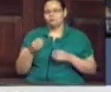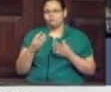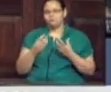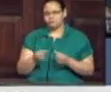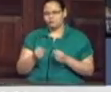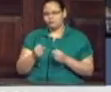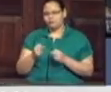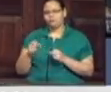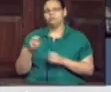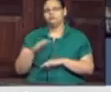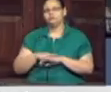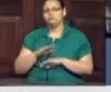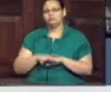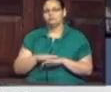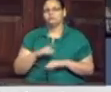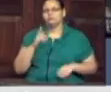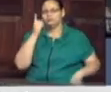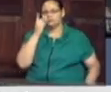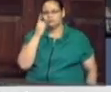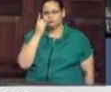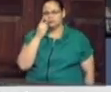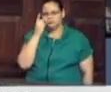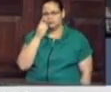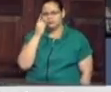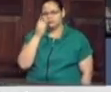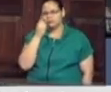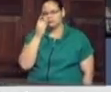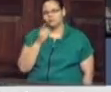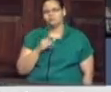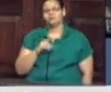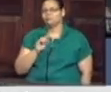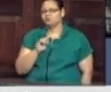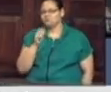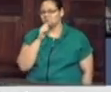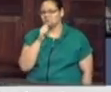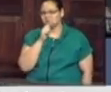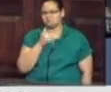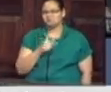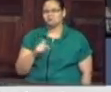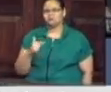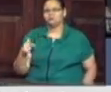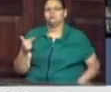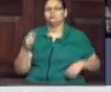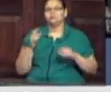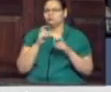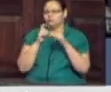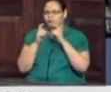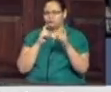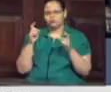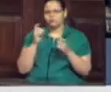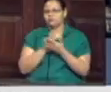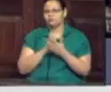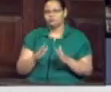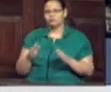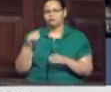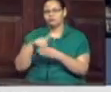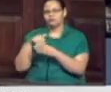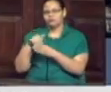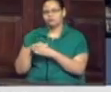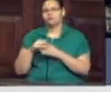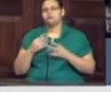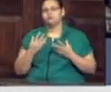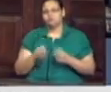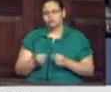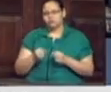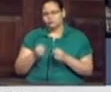favorável. Relator deputado Dica. Em discussão. Não havendo quem queira discutir, encerra a discussão. Em votação. Os senhores que aprovam